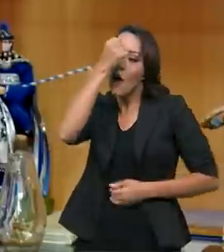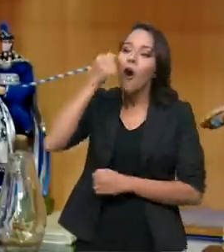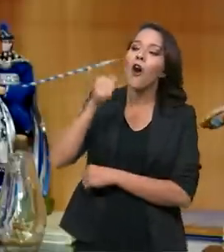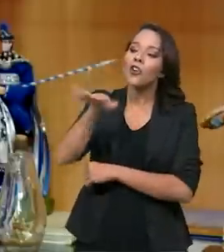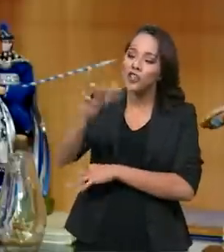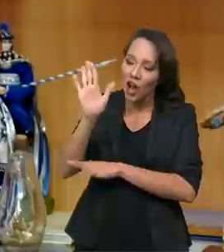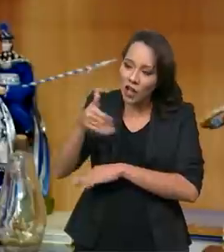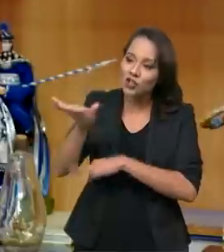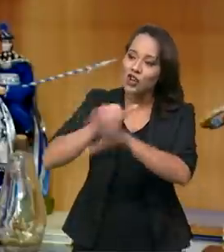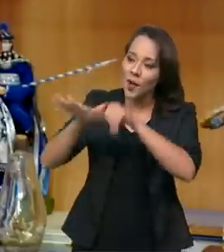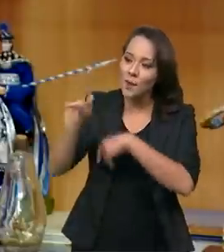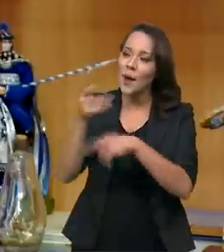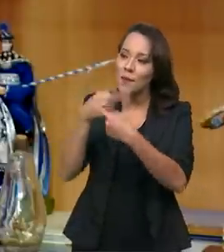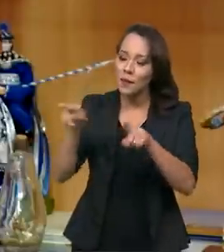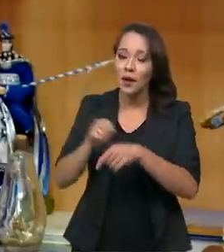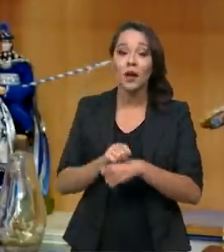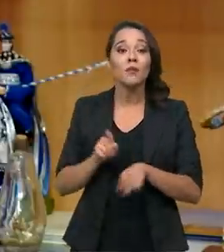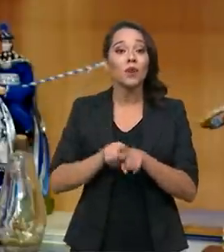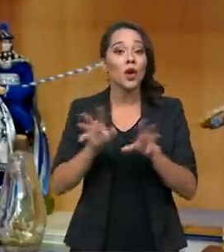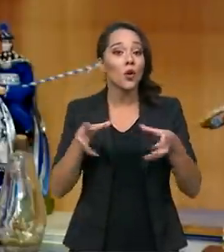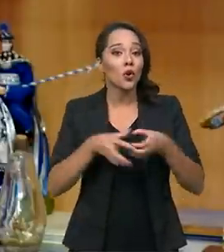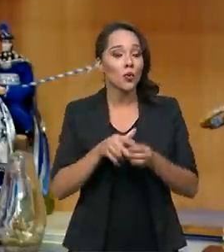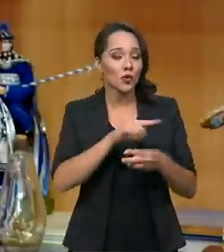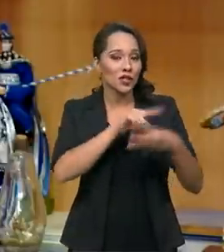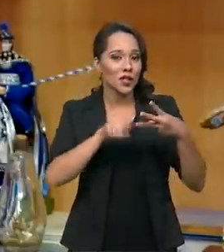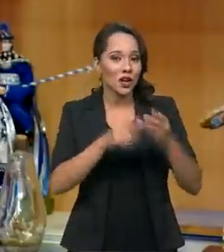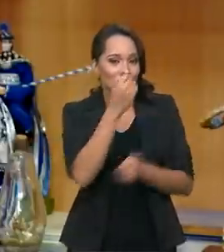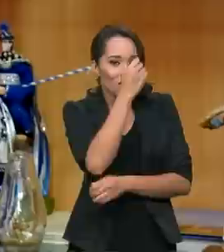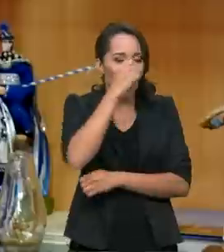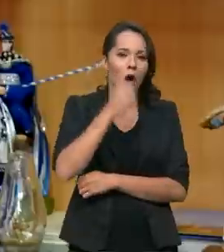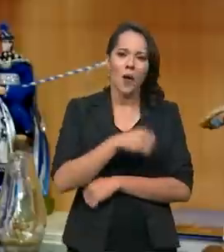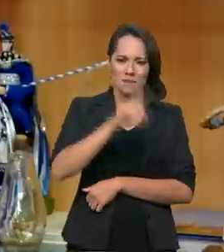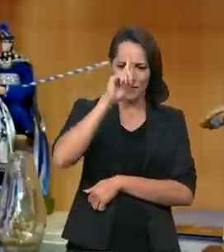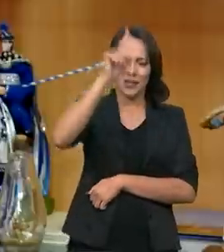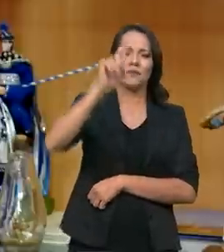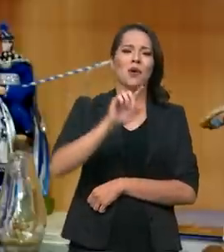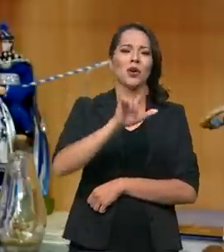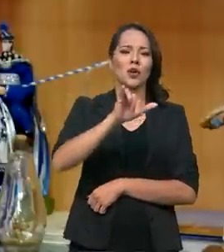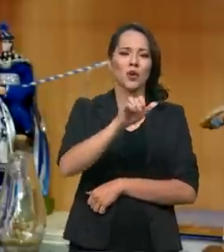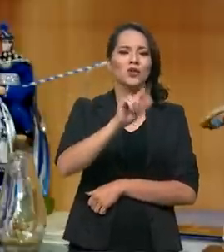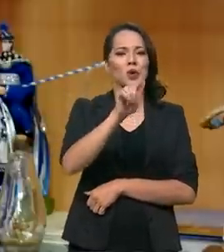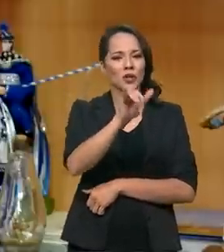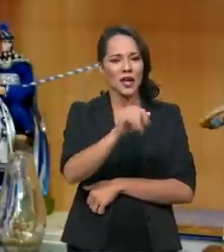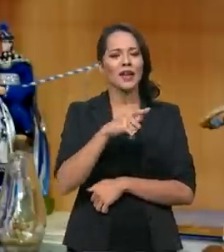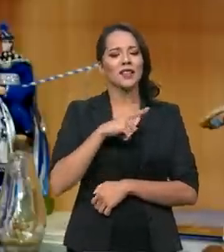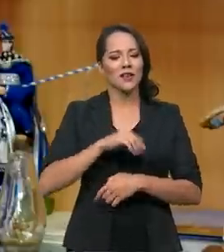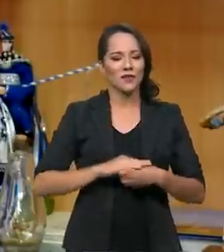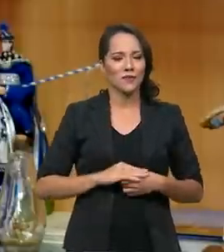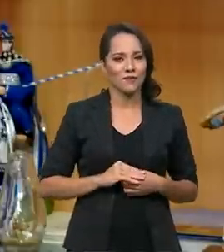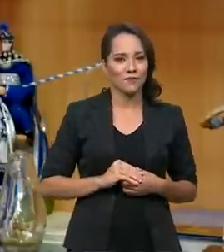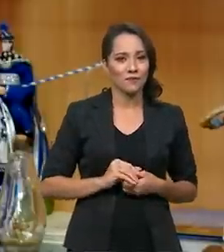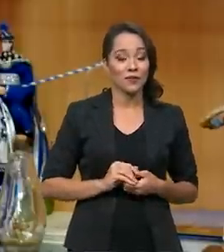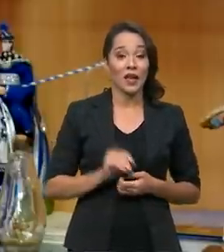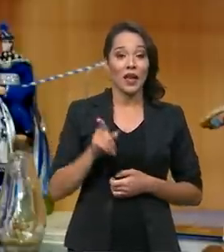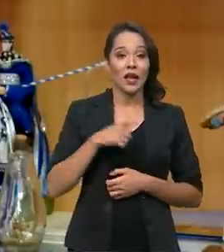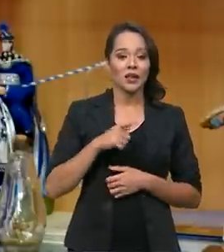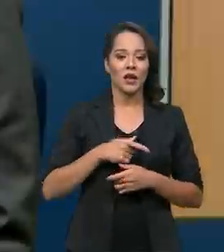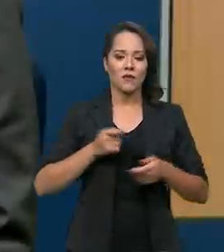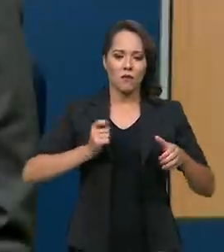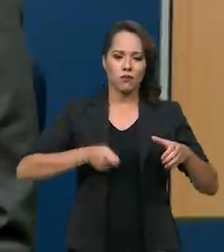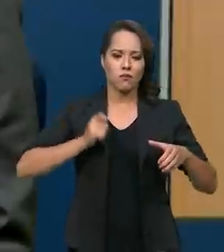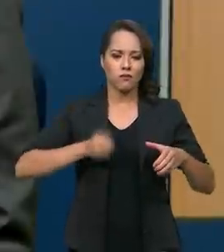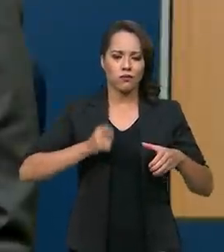tem porque porque o trio de forró foi a maior sacada que Luiz Gonzaga Deus ele pegou a